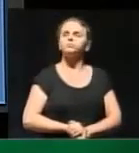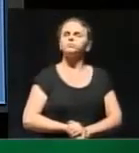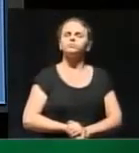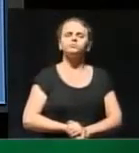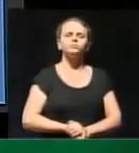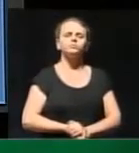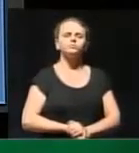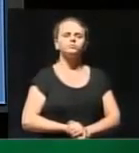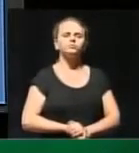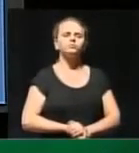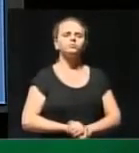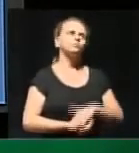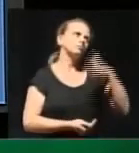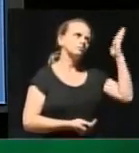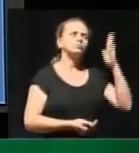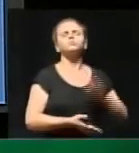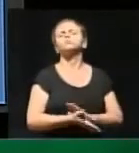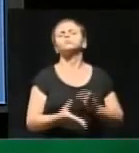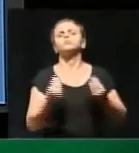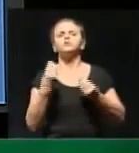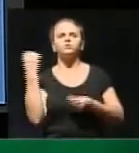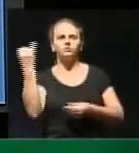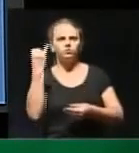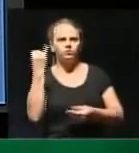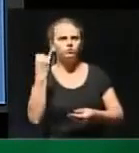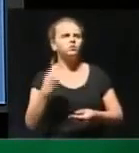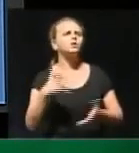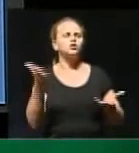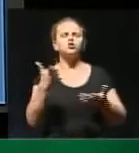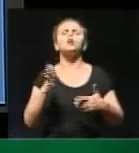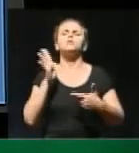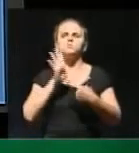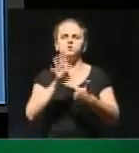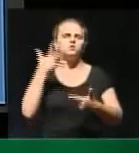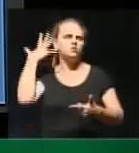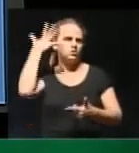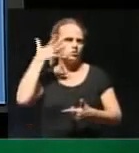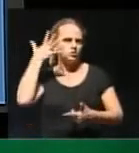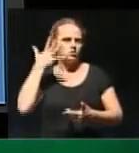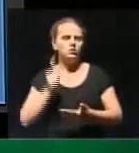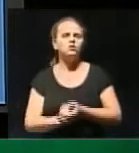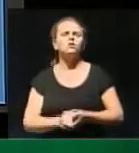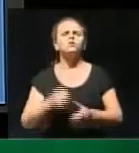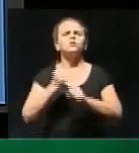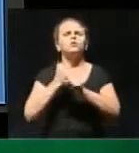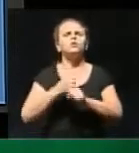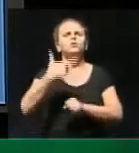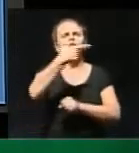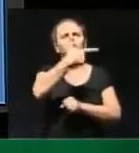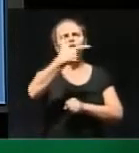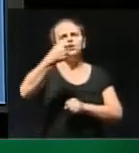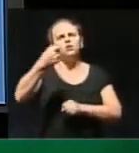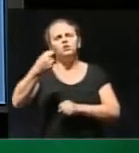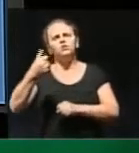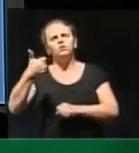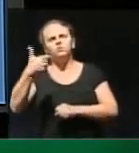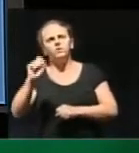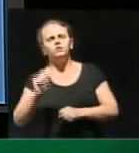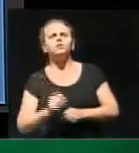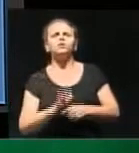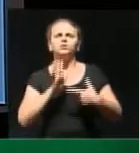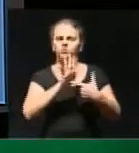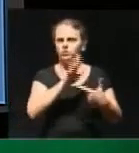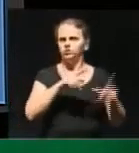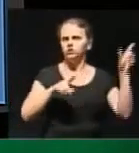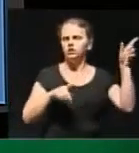também bastante interessante, que foi apresentado numa conferência em 2010, que são dados de São Francisco, nos Estados